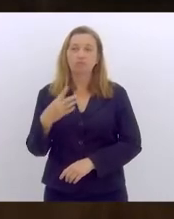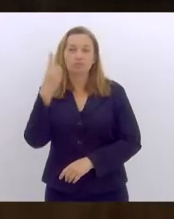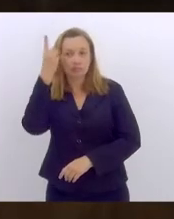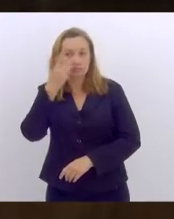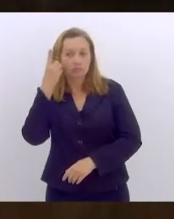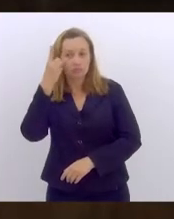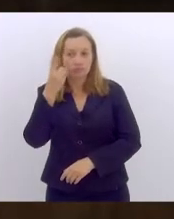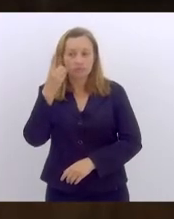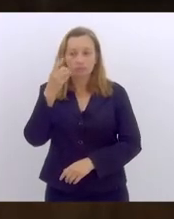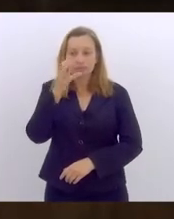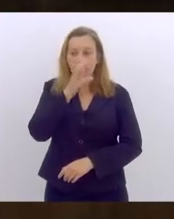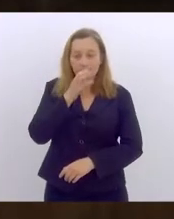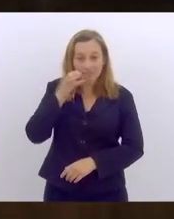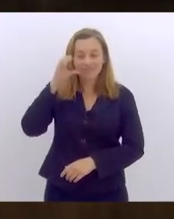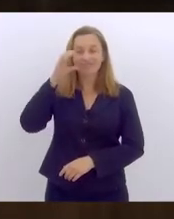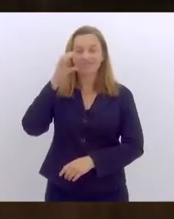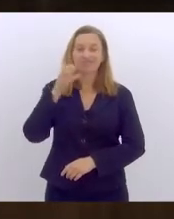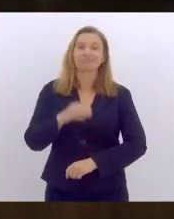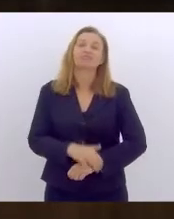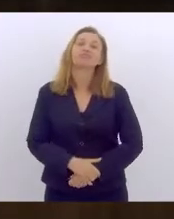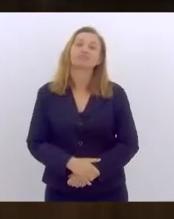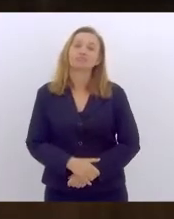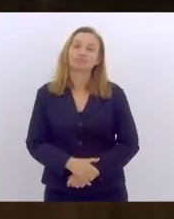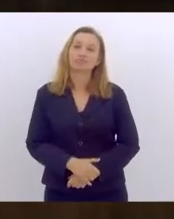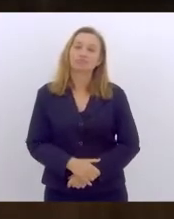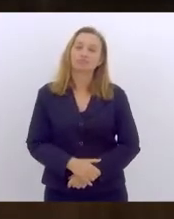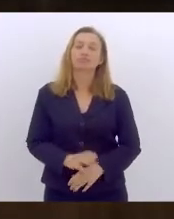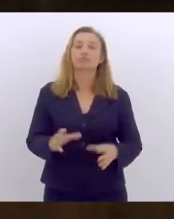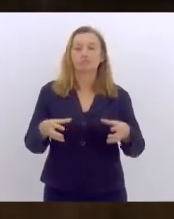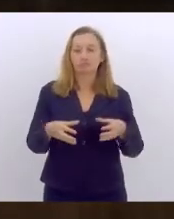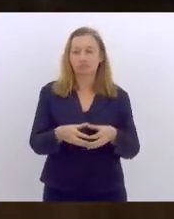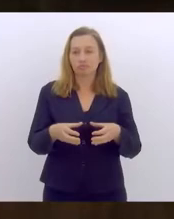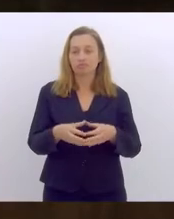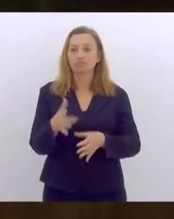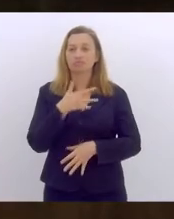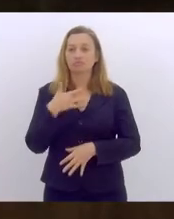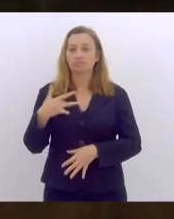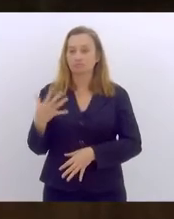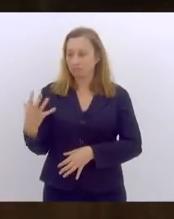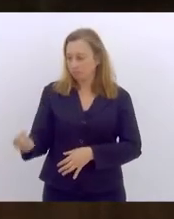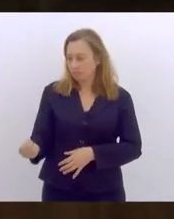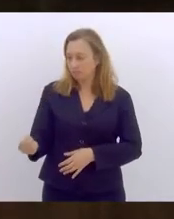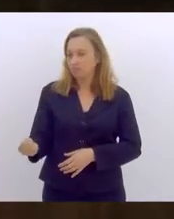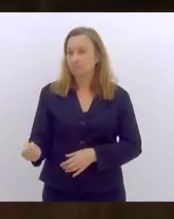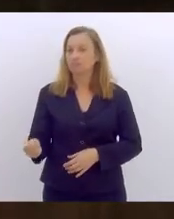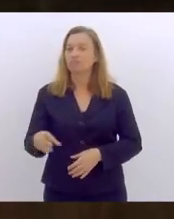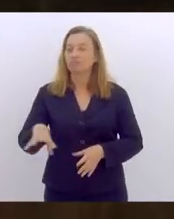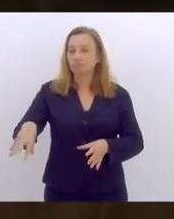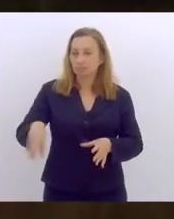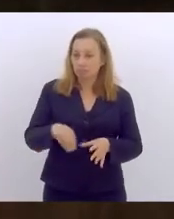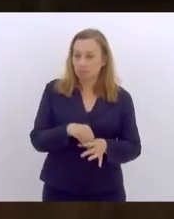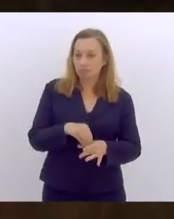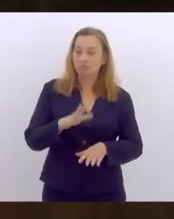deputada Célia Jordão, a Comissão de Saúde é favorável e acrescentou mais essas